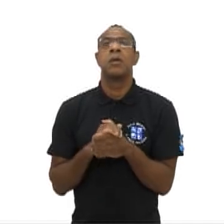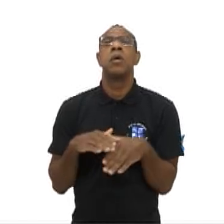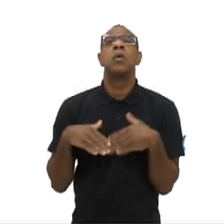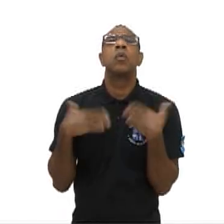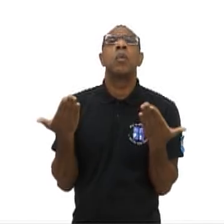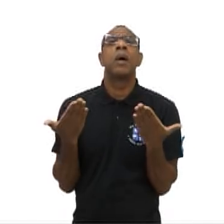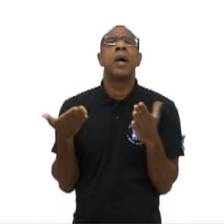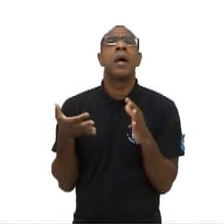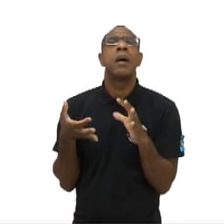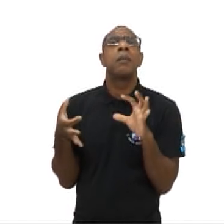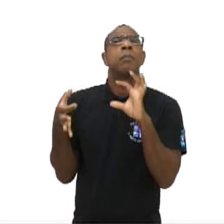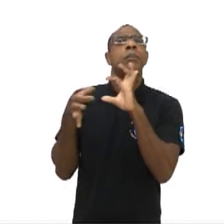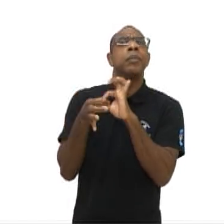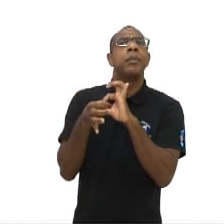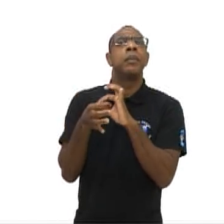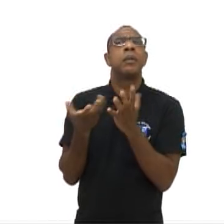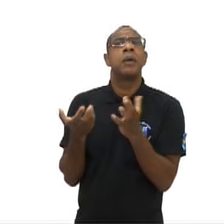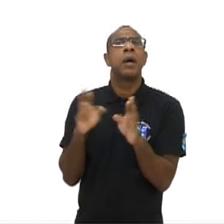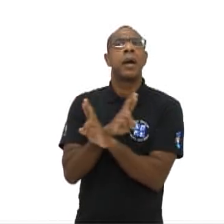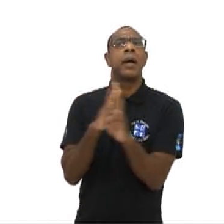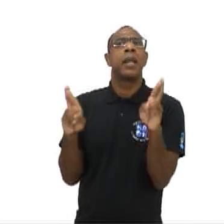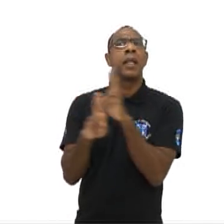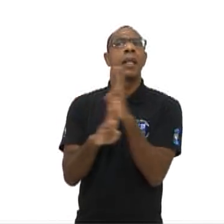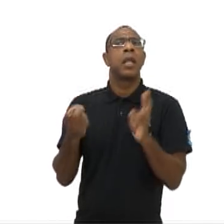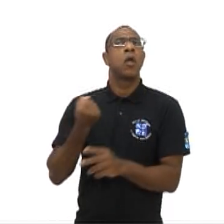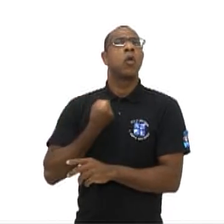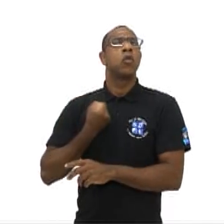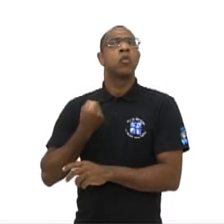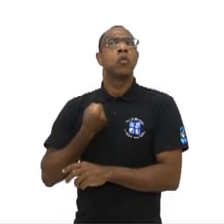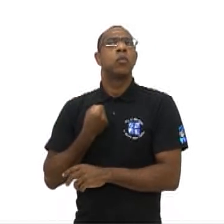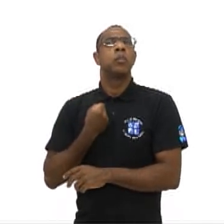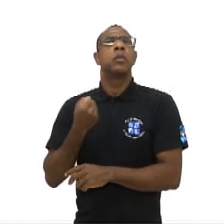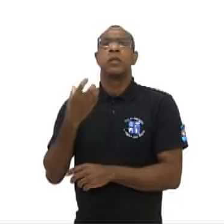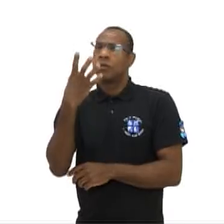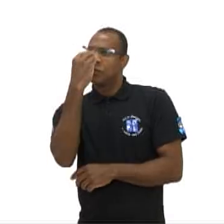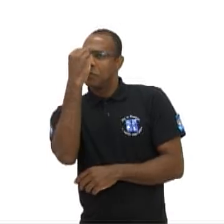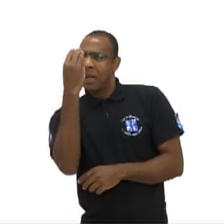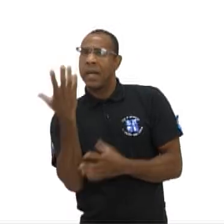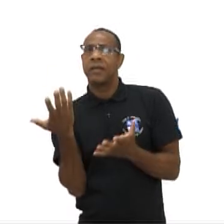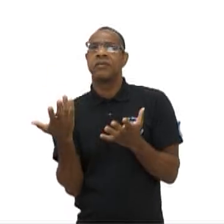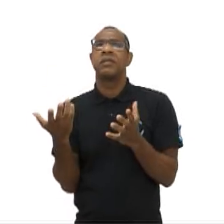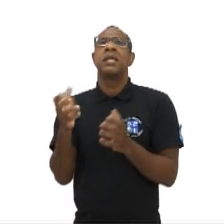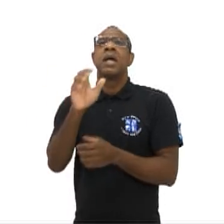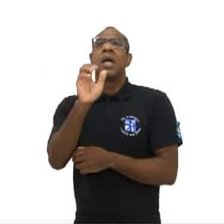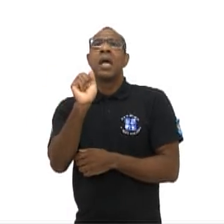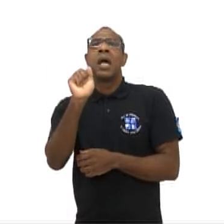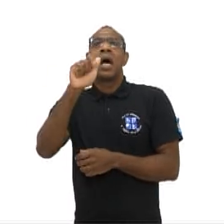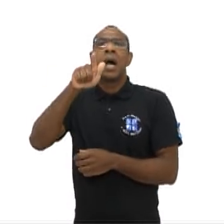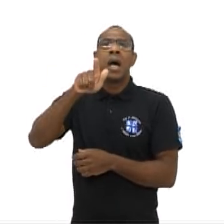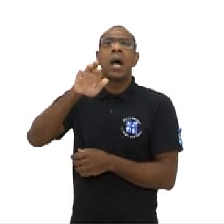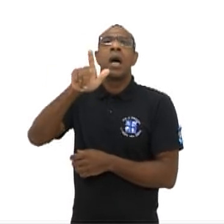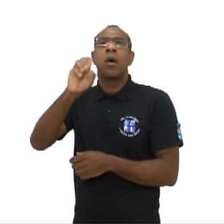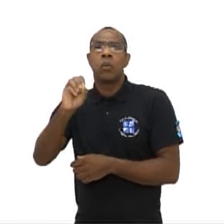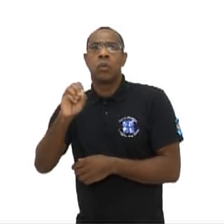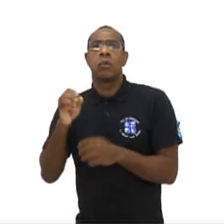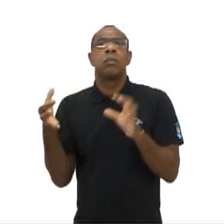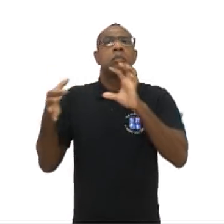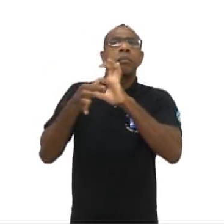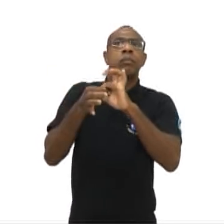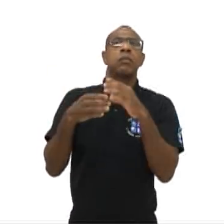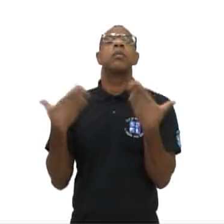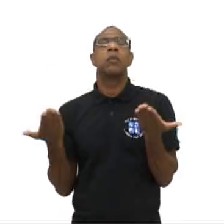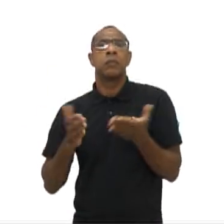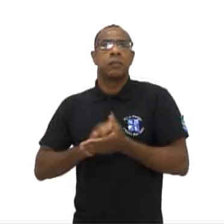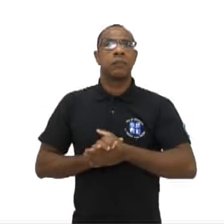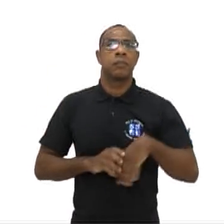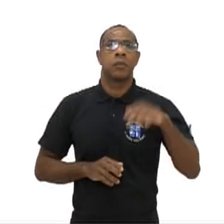é a relação entre o ângulo e o número de imagens, descrevendo como verdadeiro ou falso? Então, vamos ali na primeira.